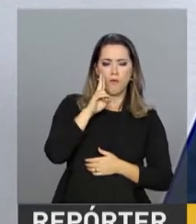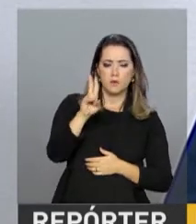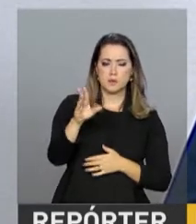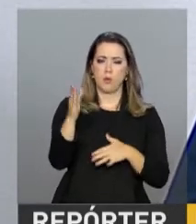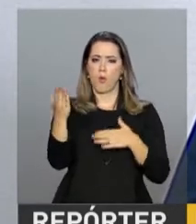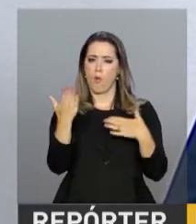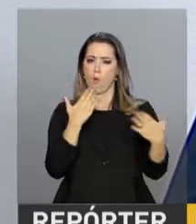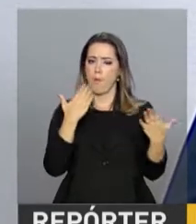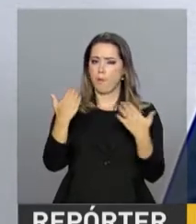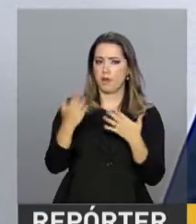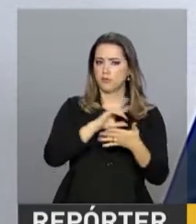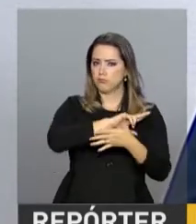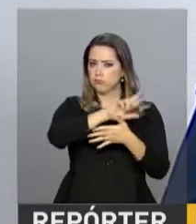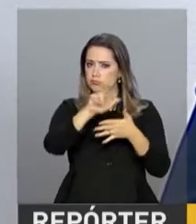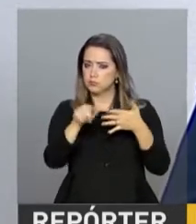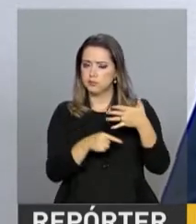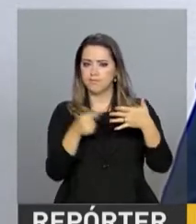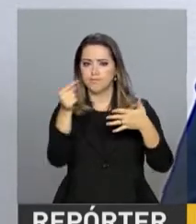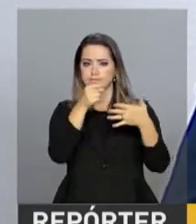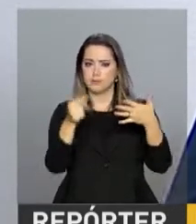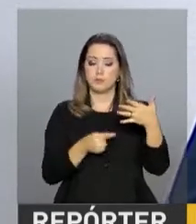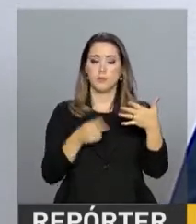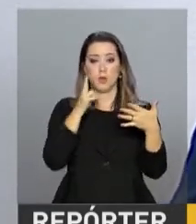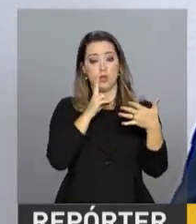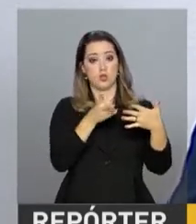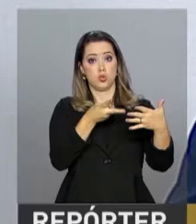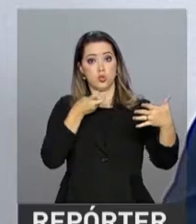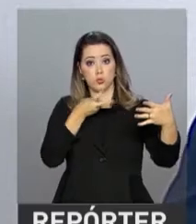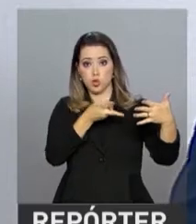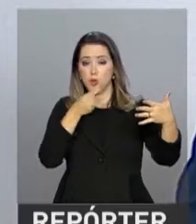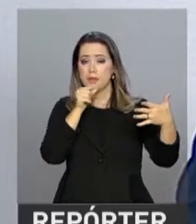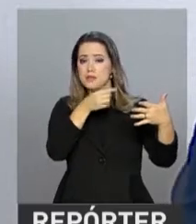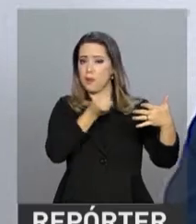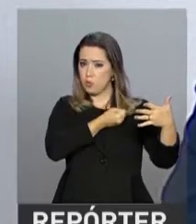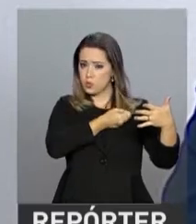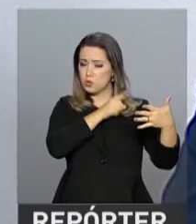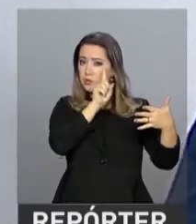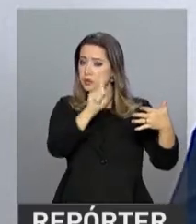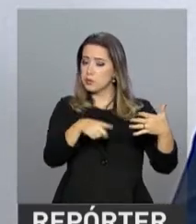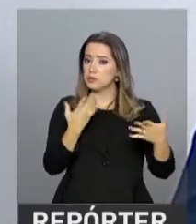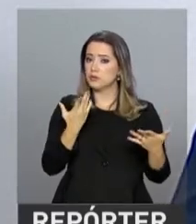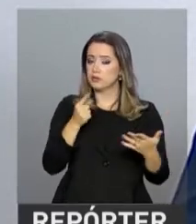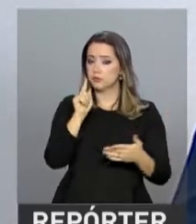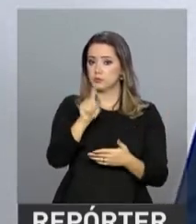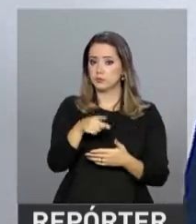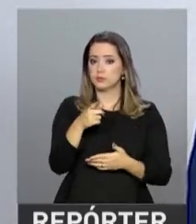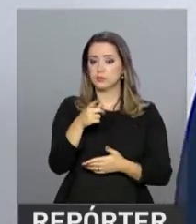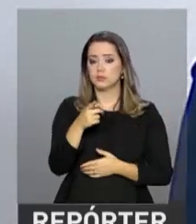maneira geral o que a gente observa uma